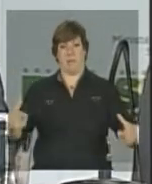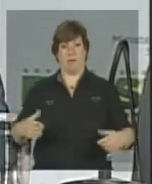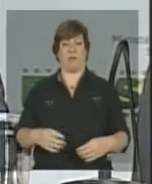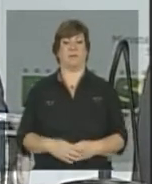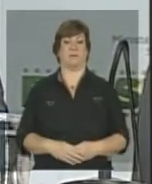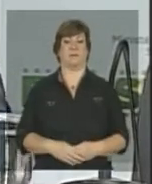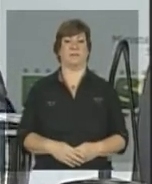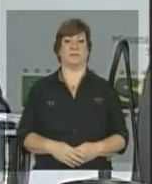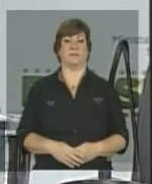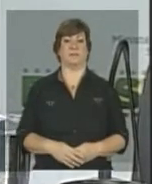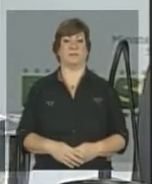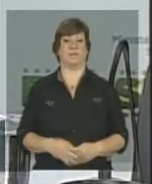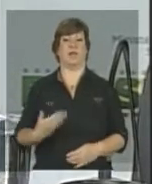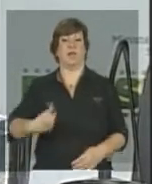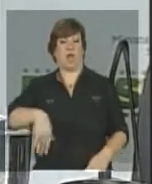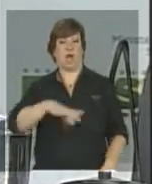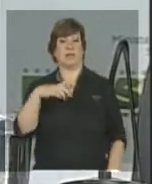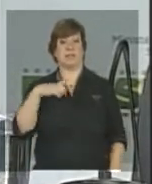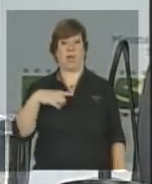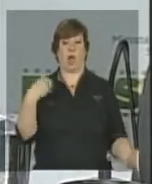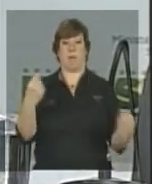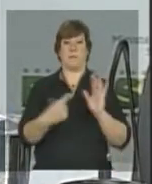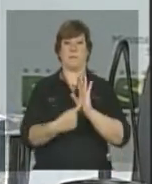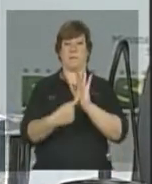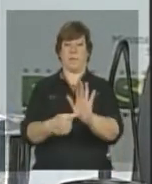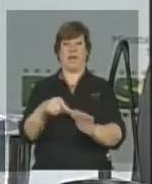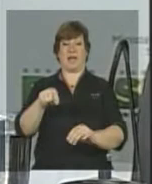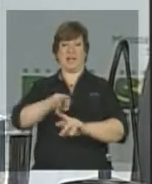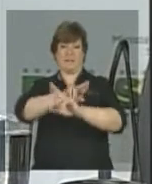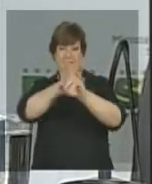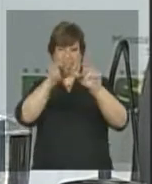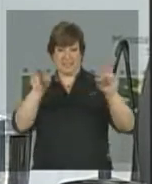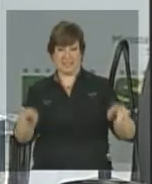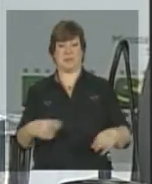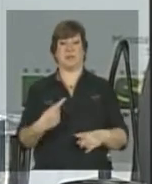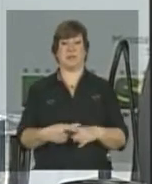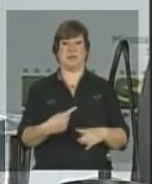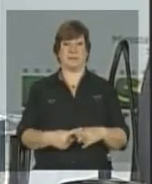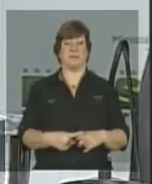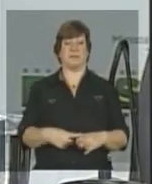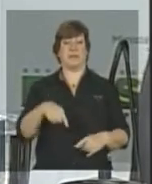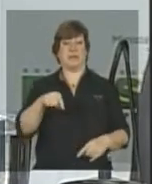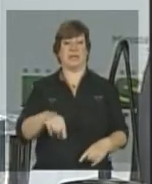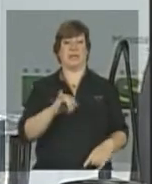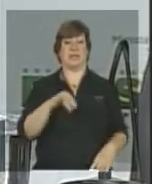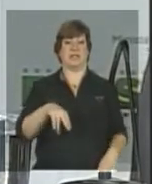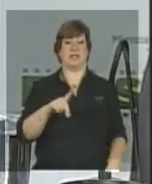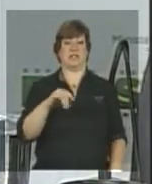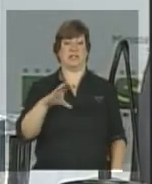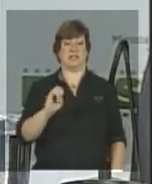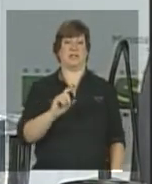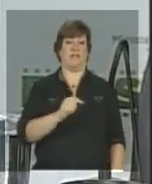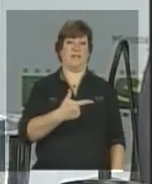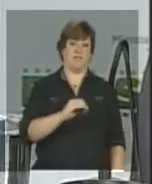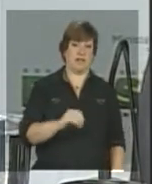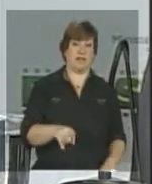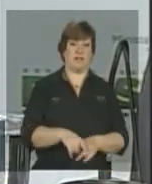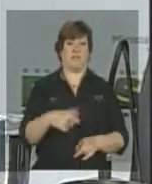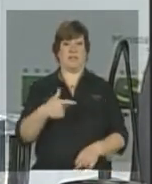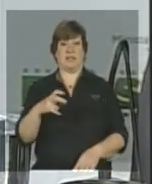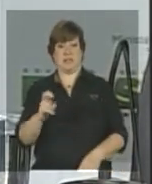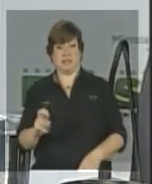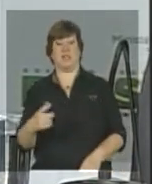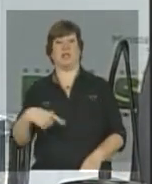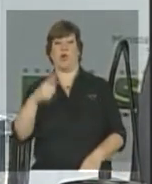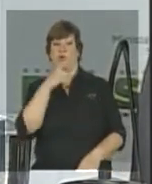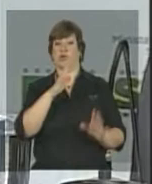Nós temos como mostrar essa diversidade, porque esses índices de 20 a 25 nós já atingimos em estados